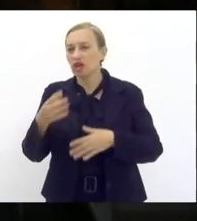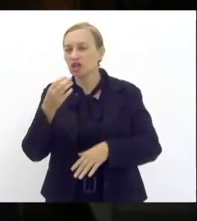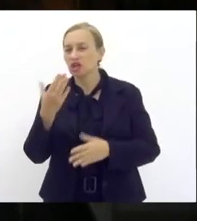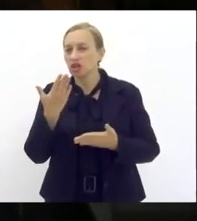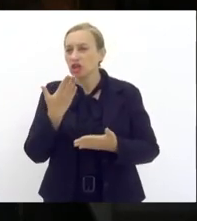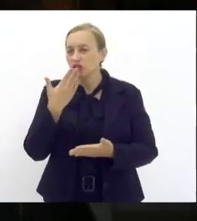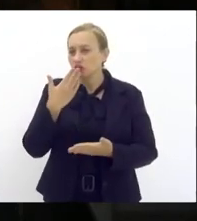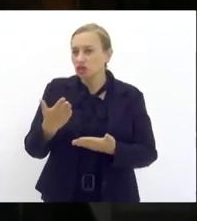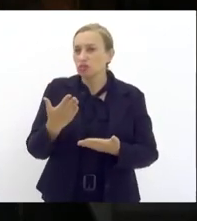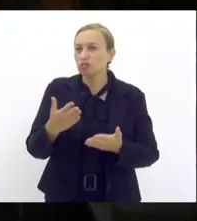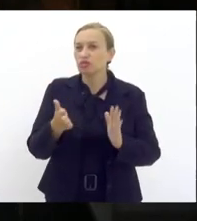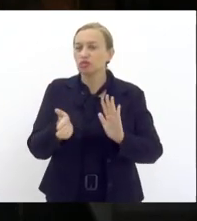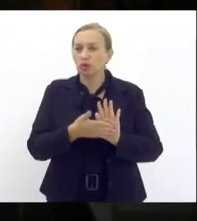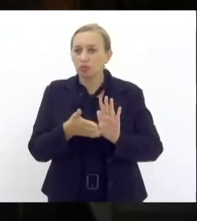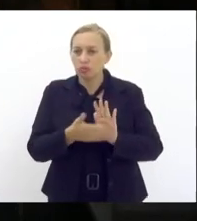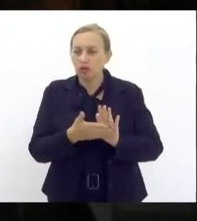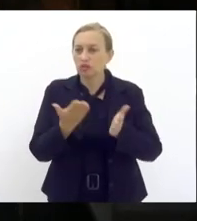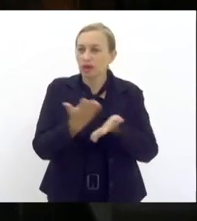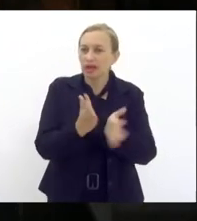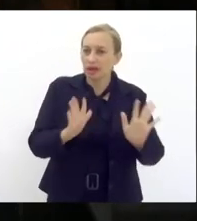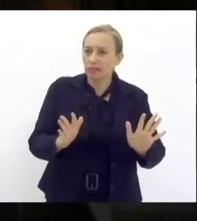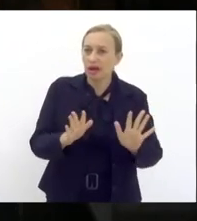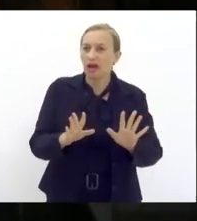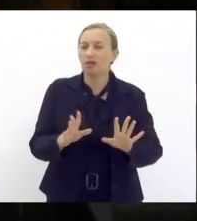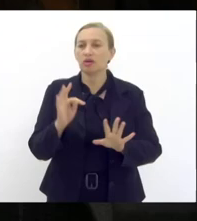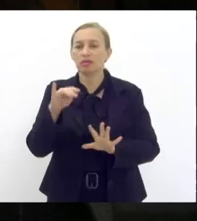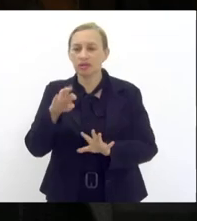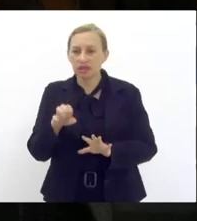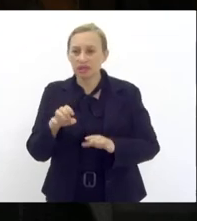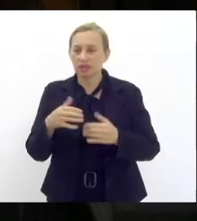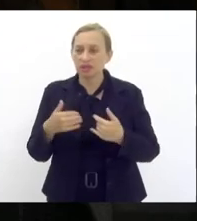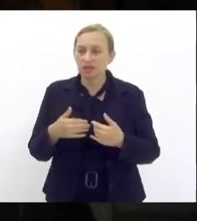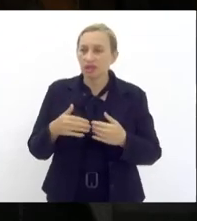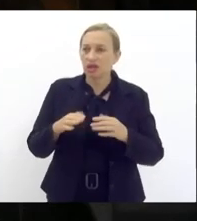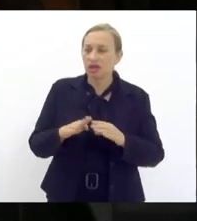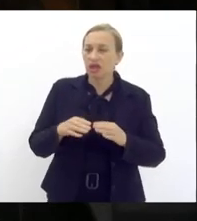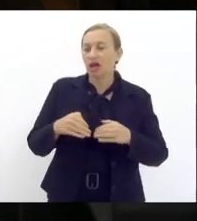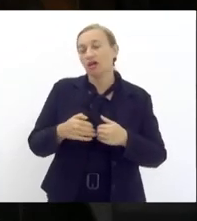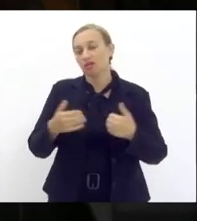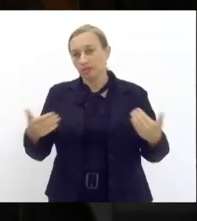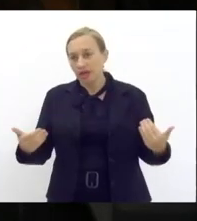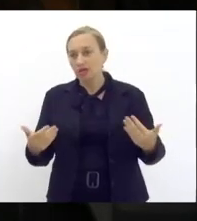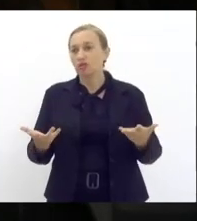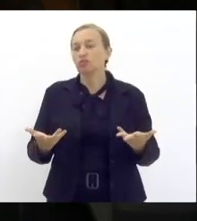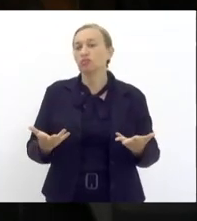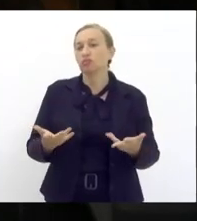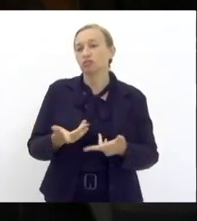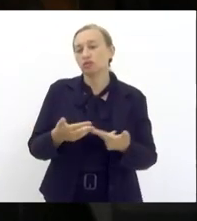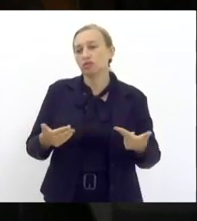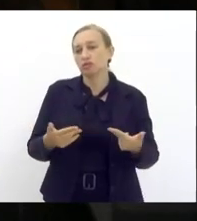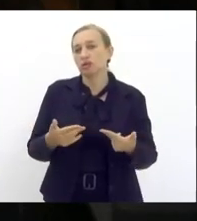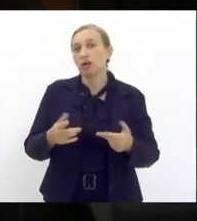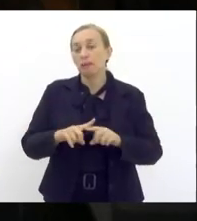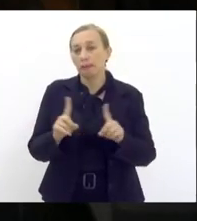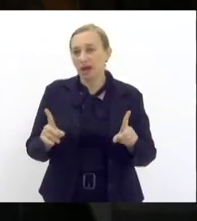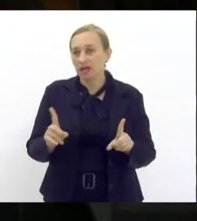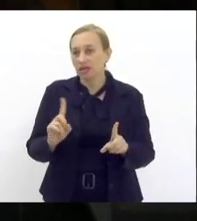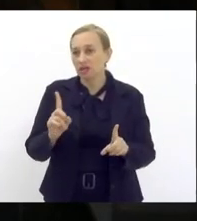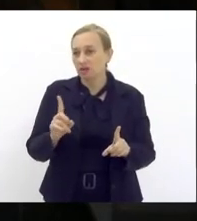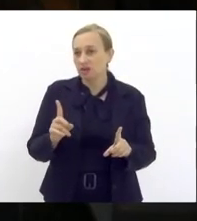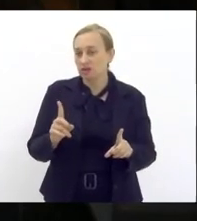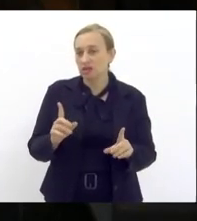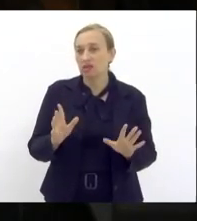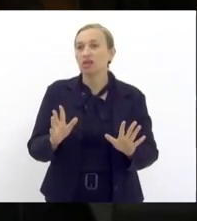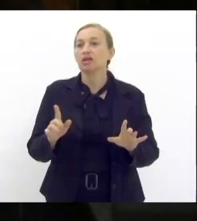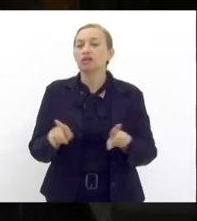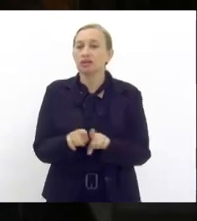com isso. Estou disposto a... Meu gabinete está aberto a qualquer tipo de situação que venha para acabar com isso, mas não vai ser inflamando. E estou